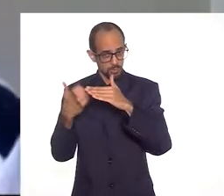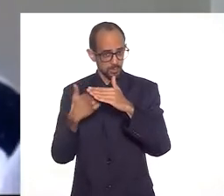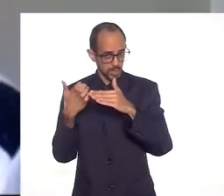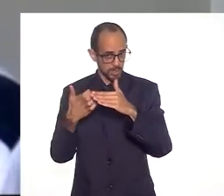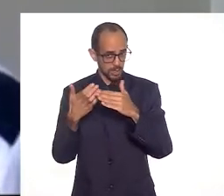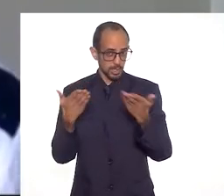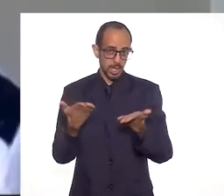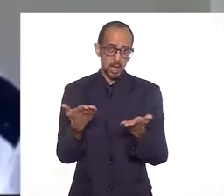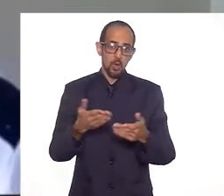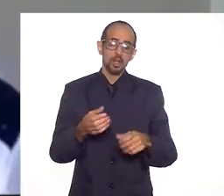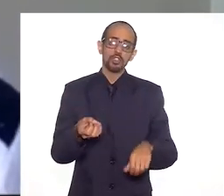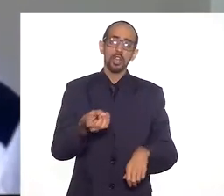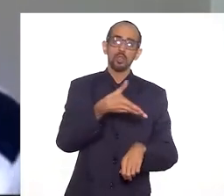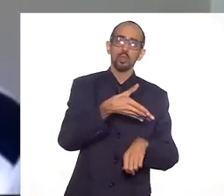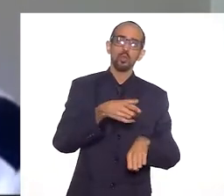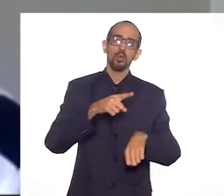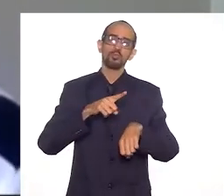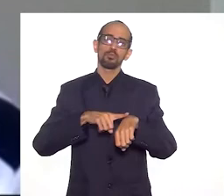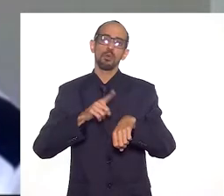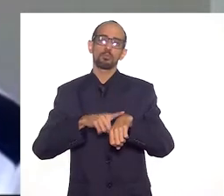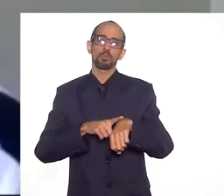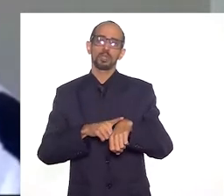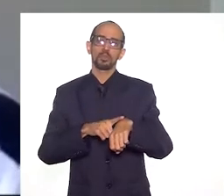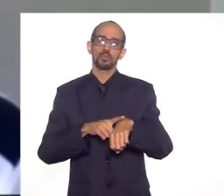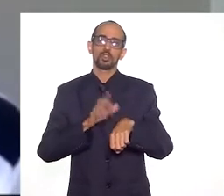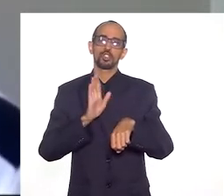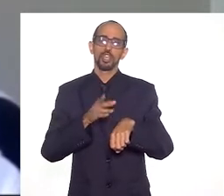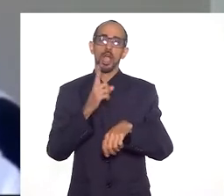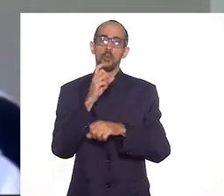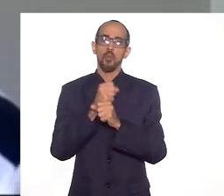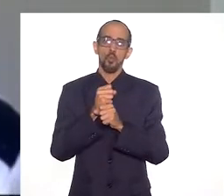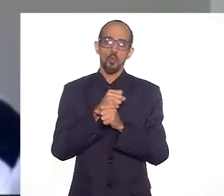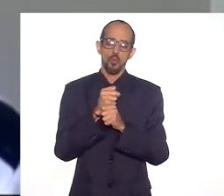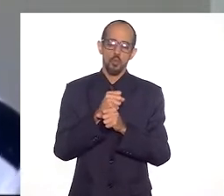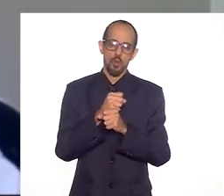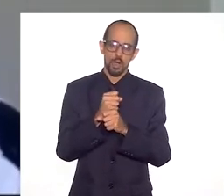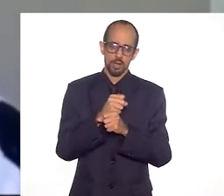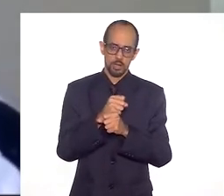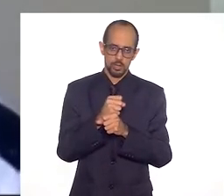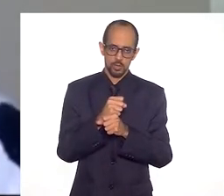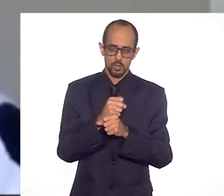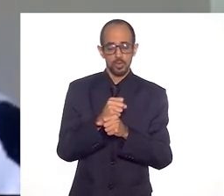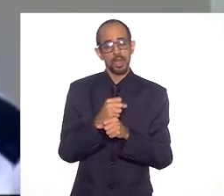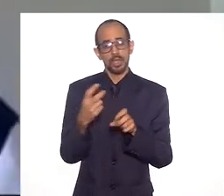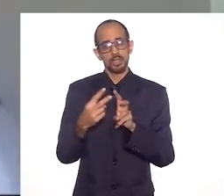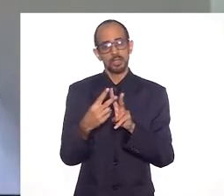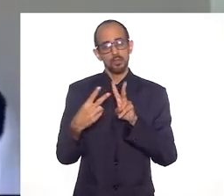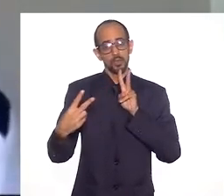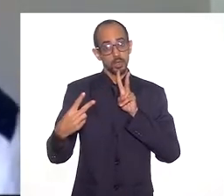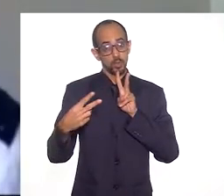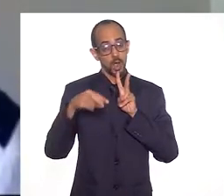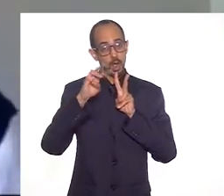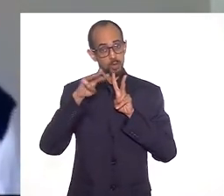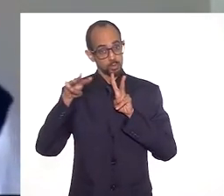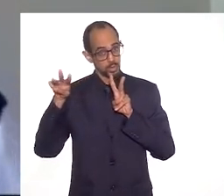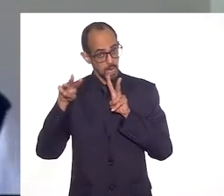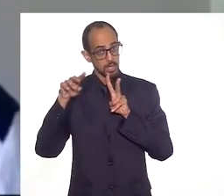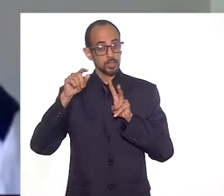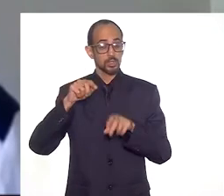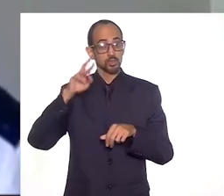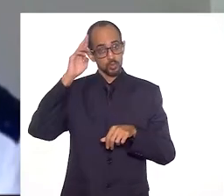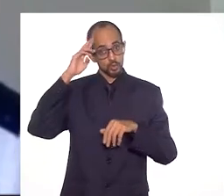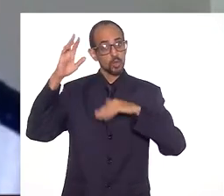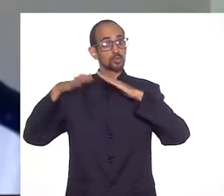E agora a gente está num novo momento, né? Passados um ano, essa parte do digital, os empreendedores